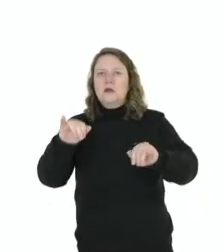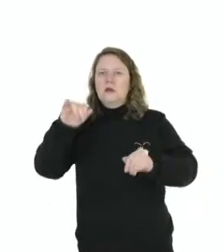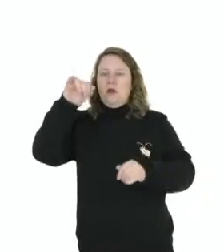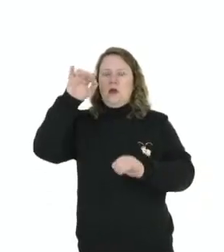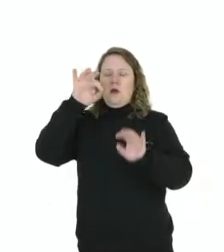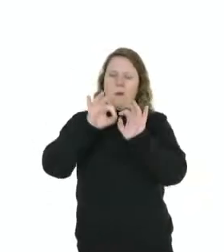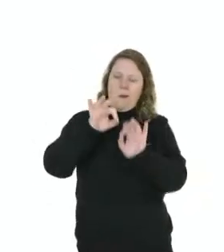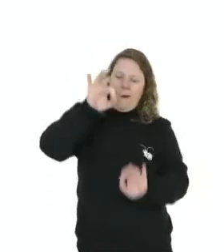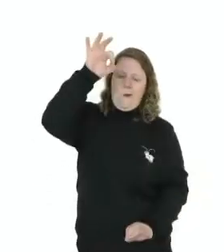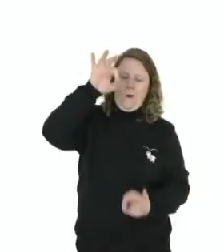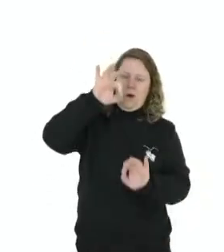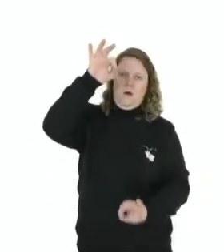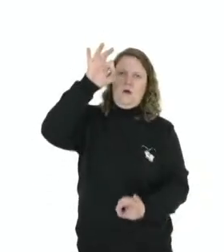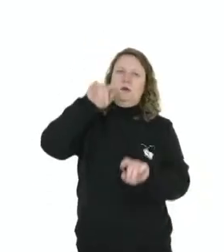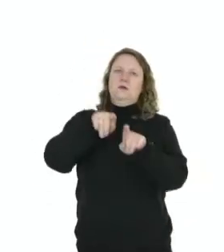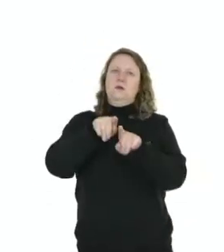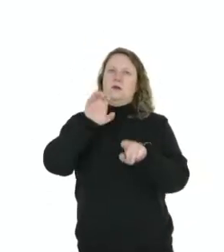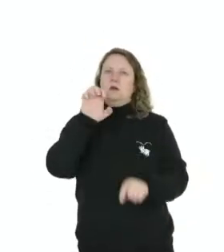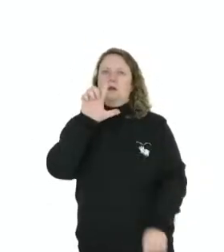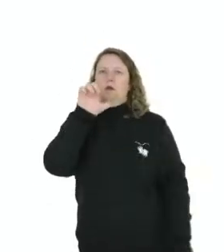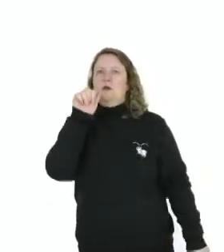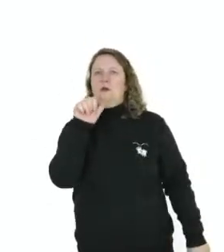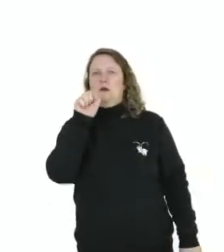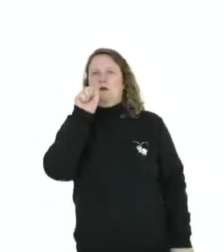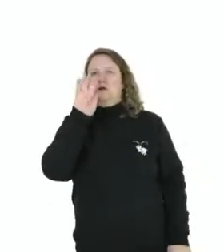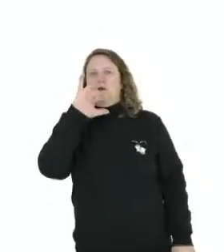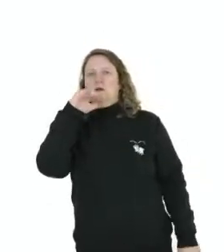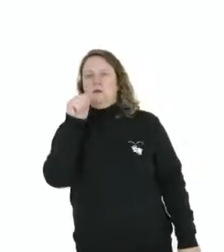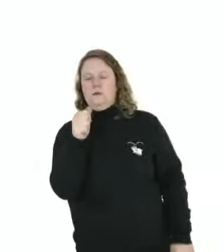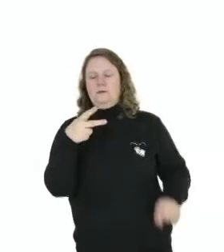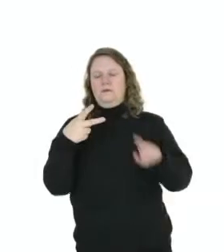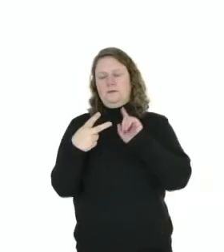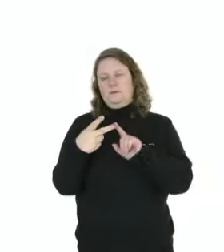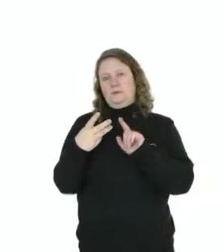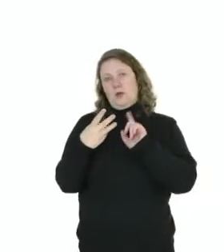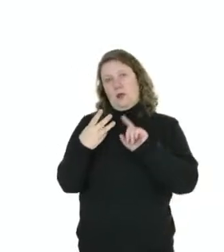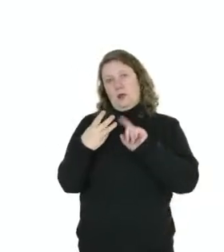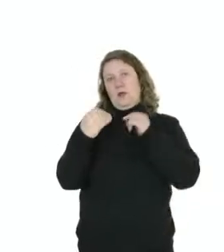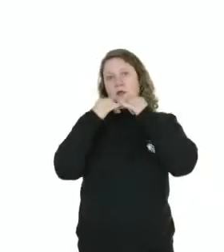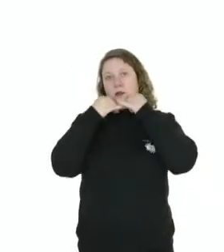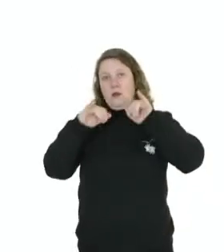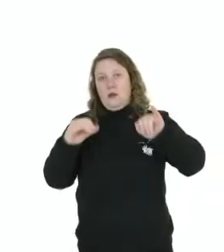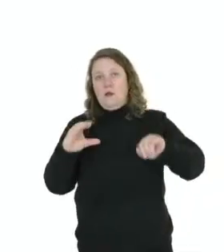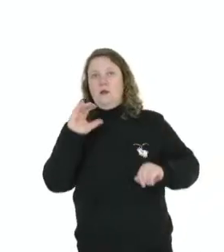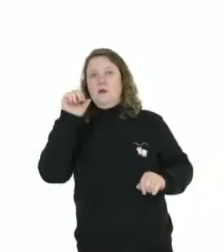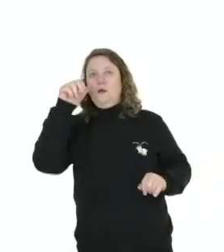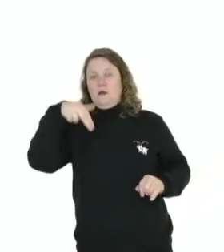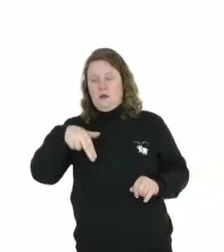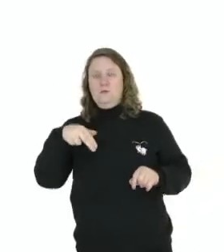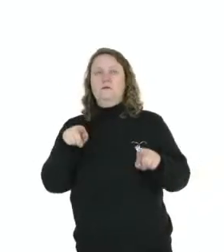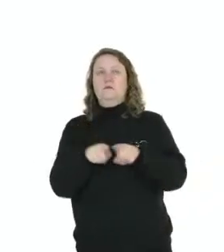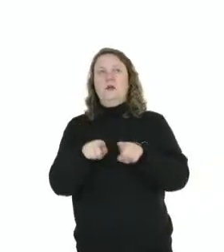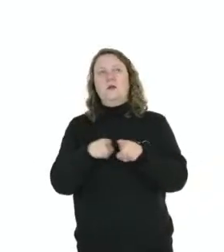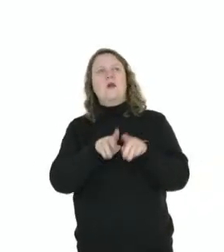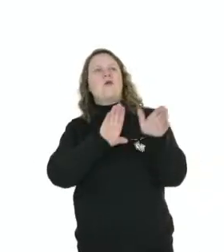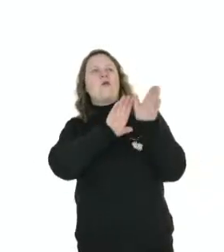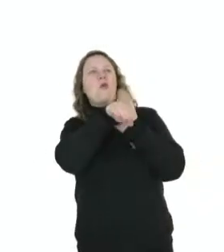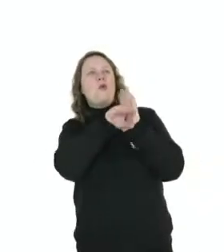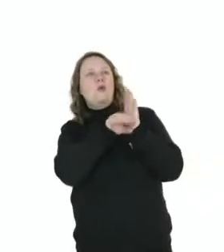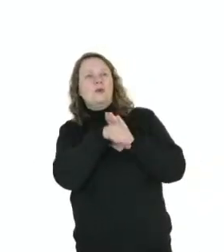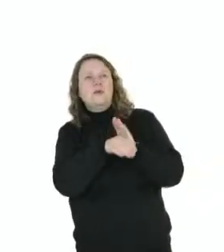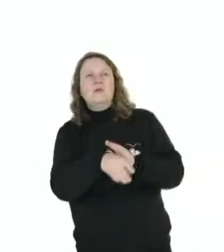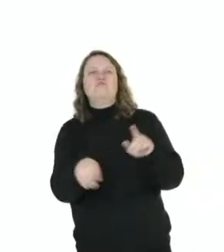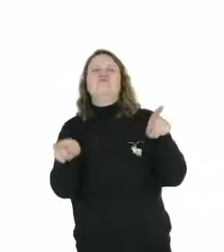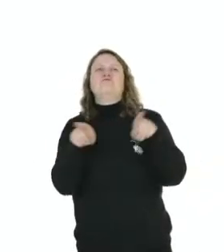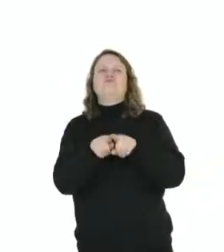de os conceitos de energia mecânica, deduzir a equação da conservação da energia mecânica e aplicar o